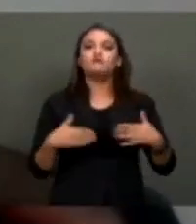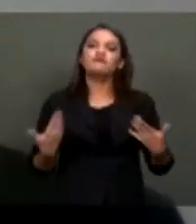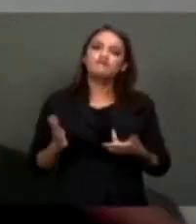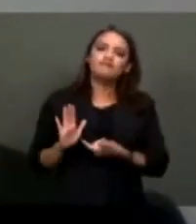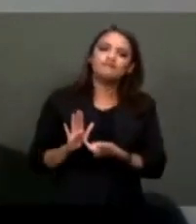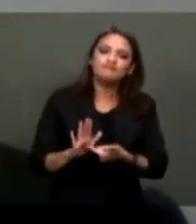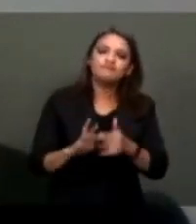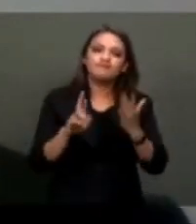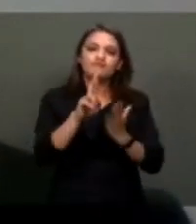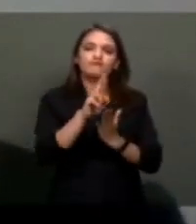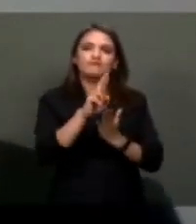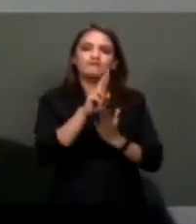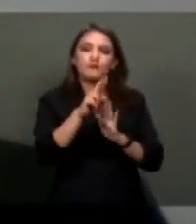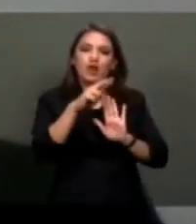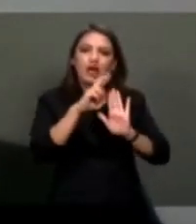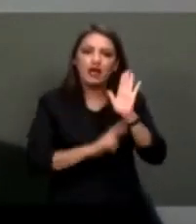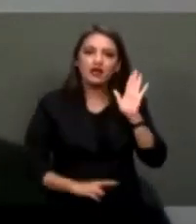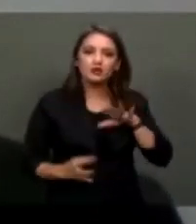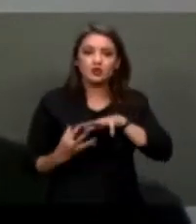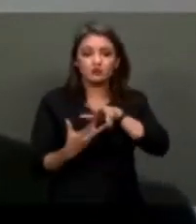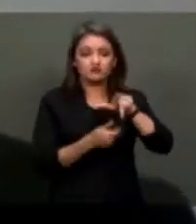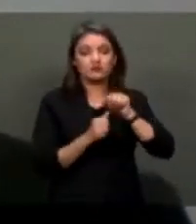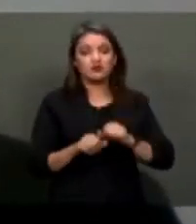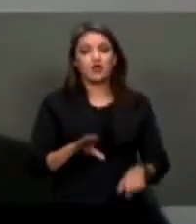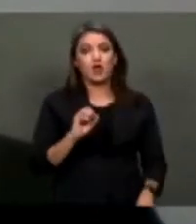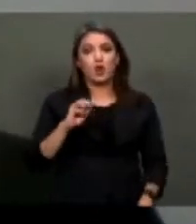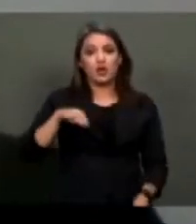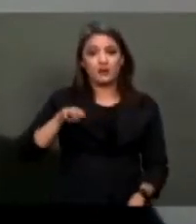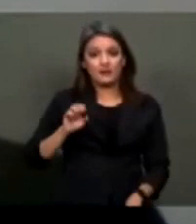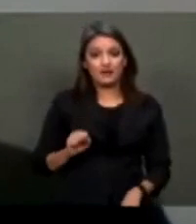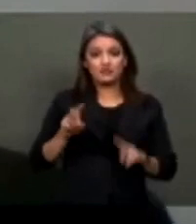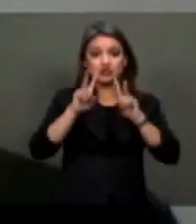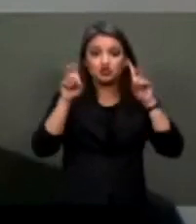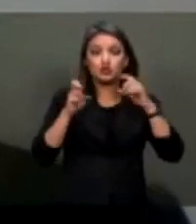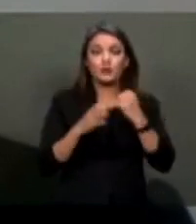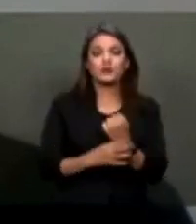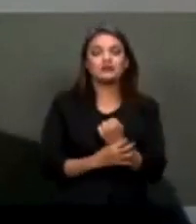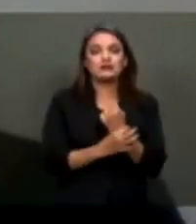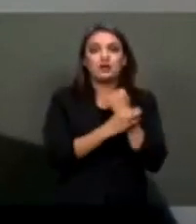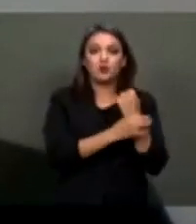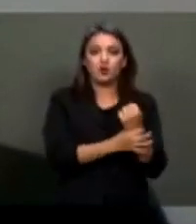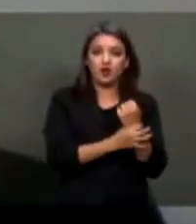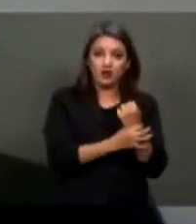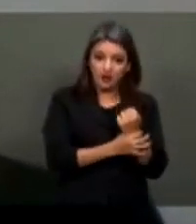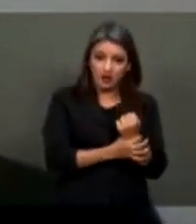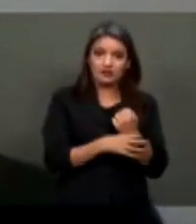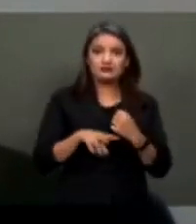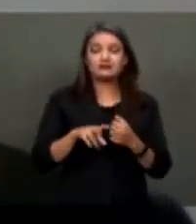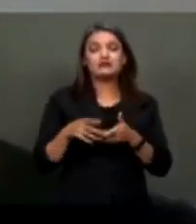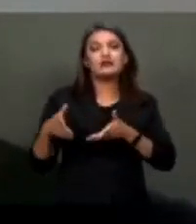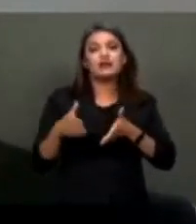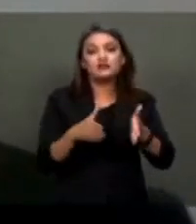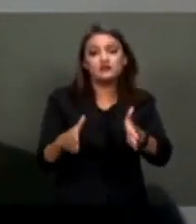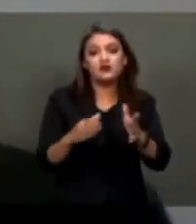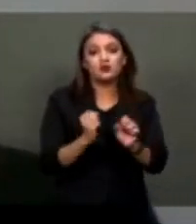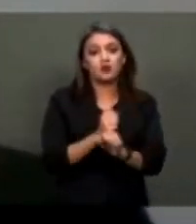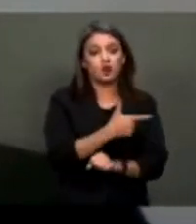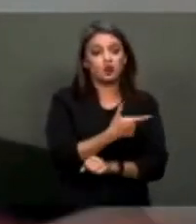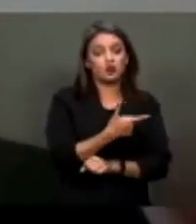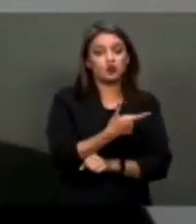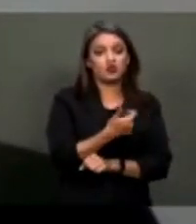relatório Global da Organização Mundial de Saúde sobre o estado da segurança Viária 2018 são Dados Também senti